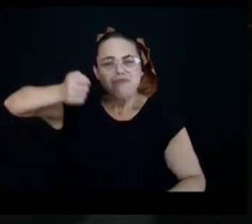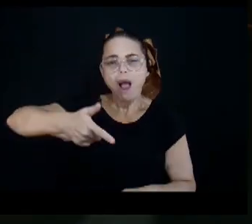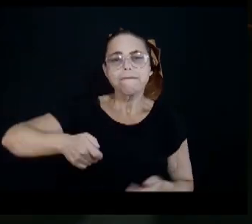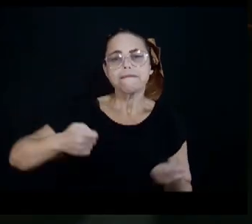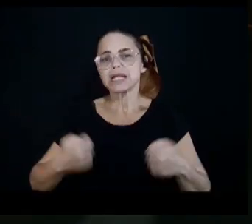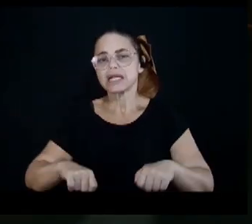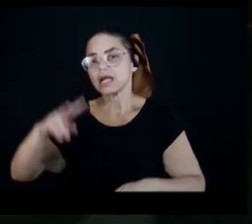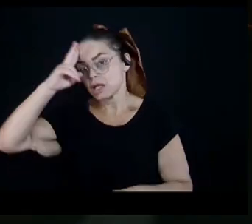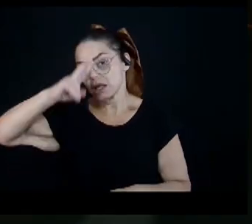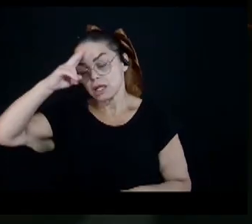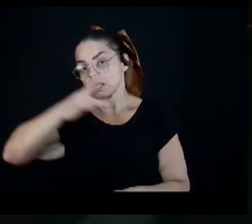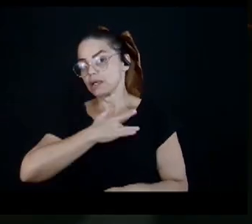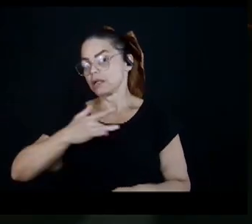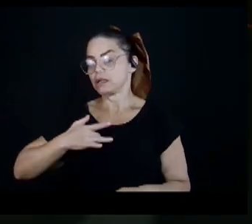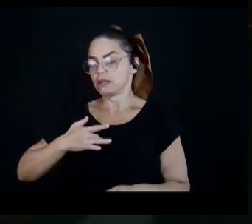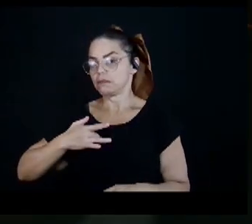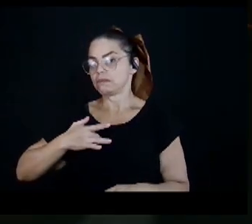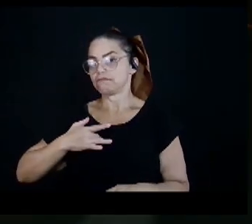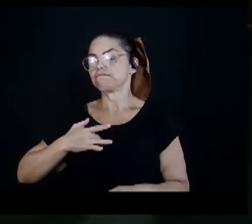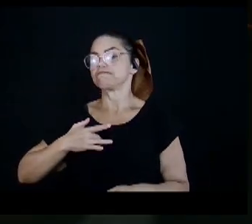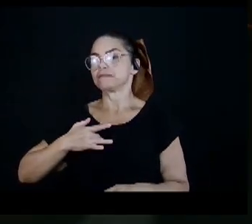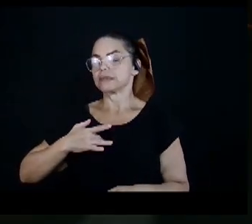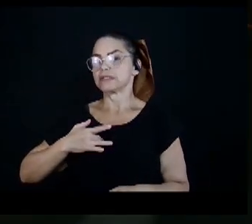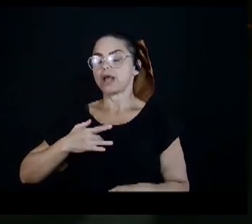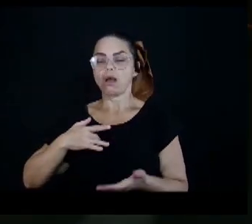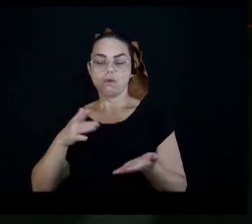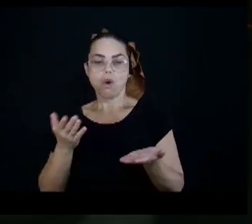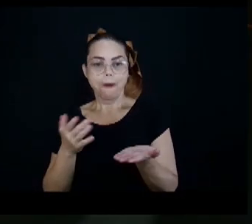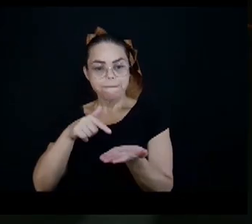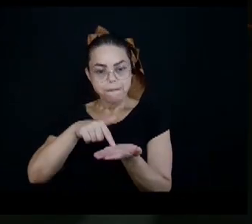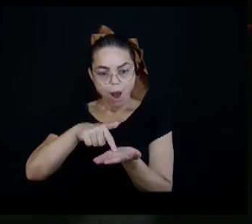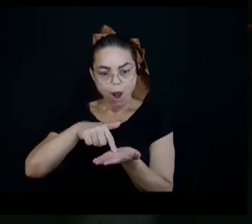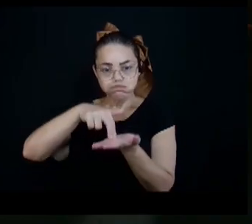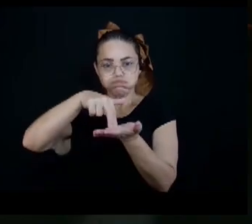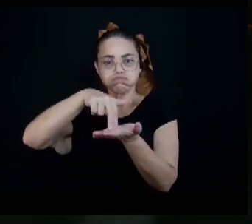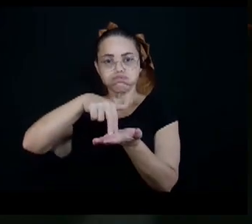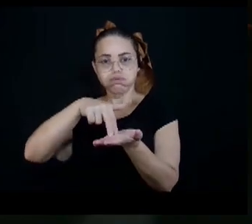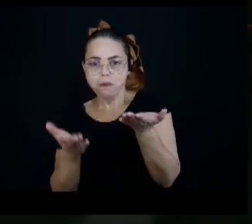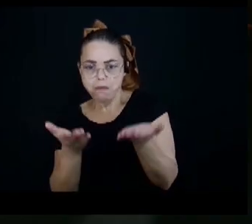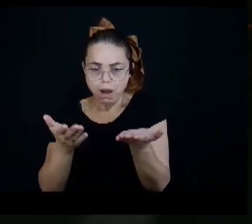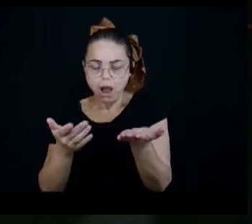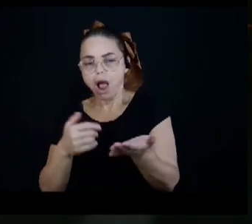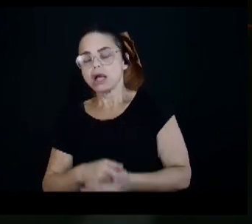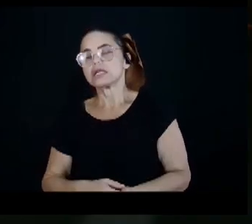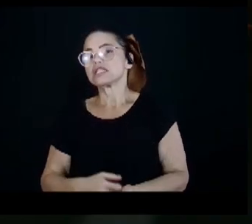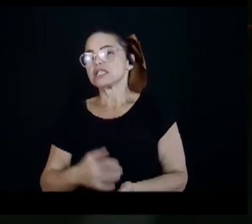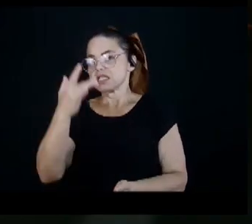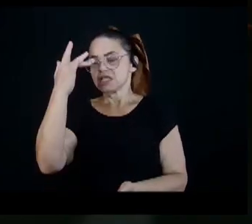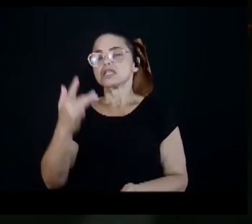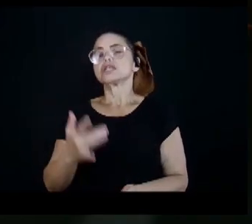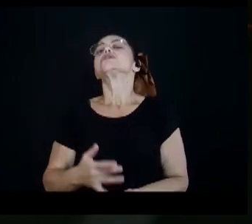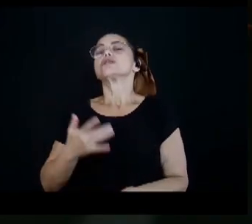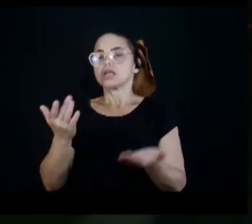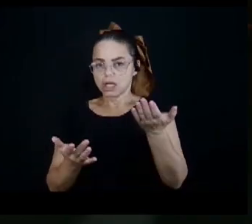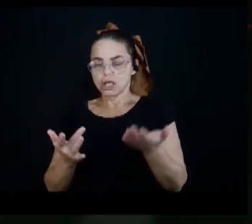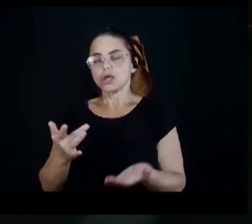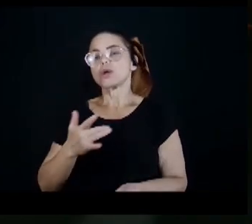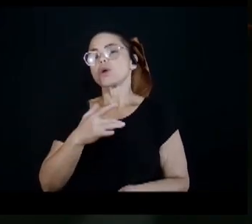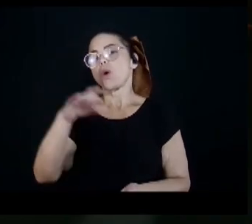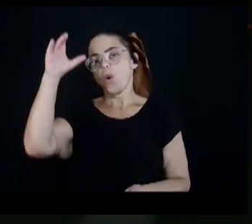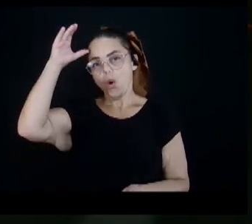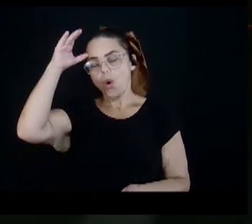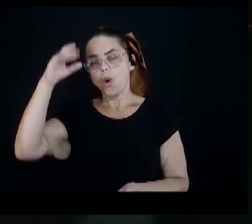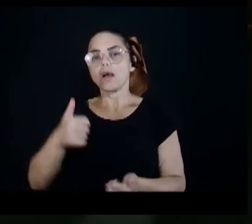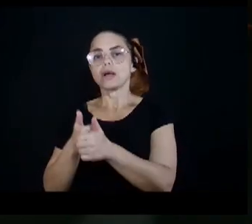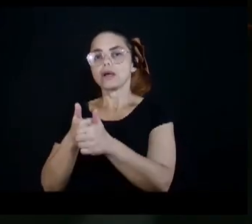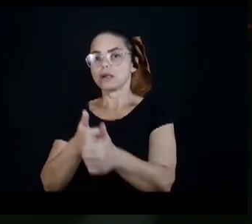não é apenas número na balança, né? É equilíbrio, é consciência, é acompanhamento responsável